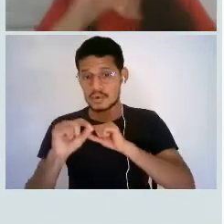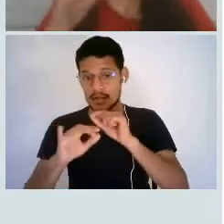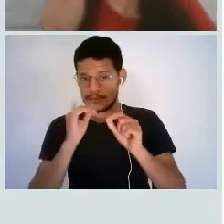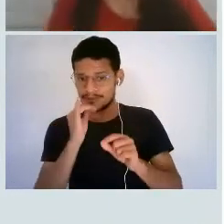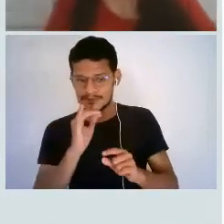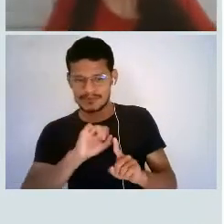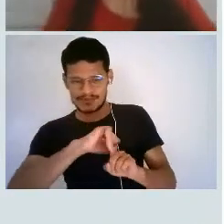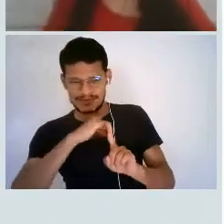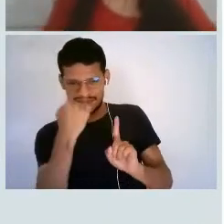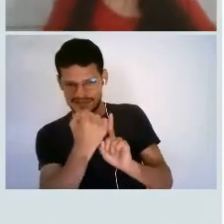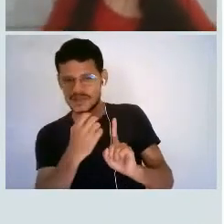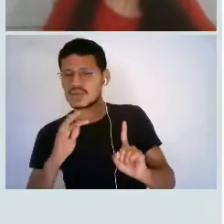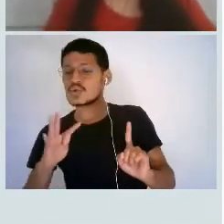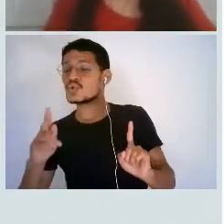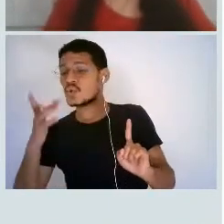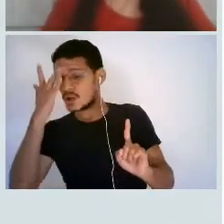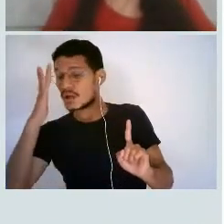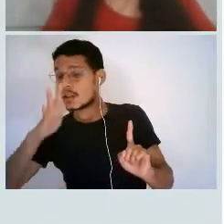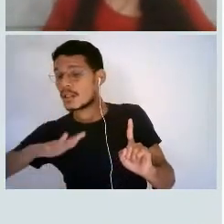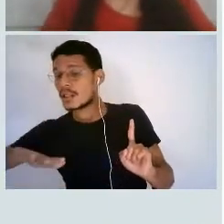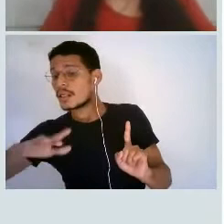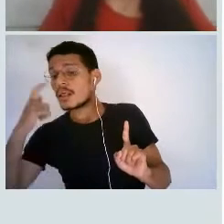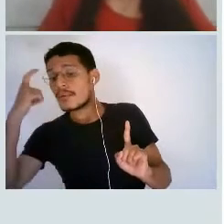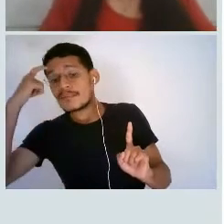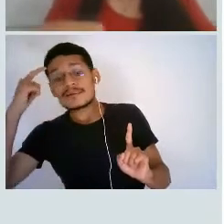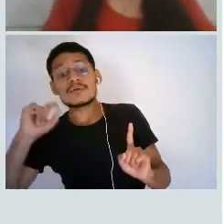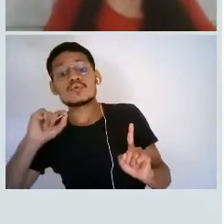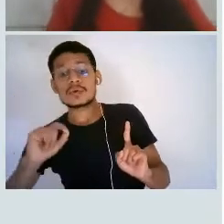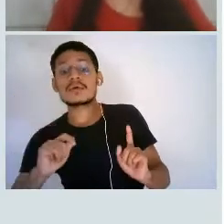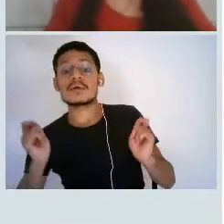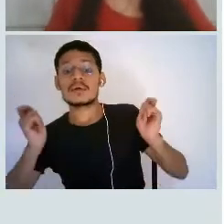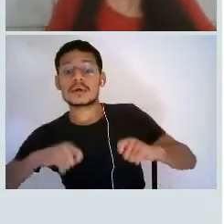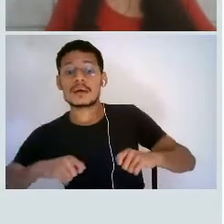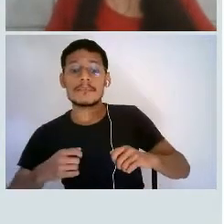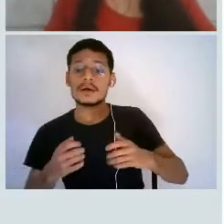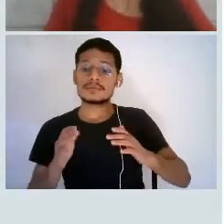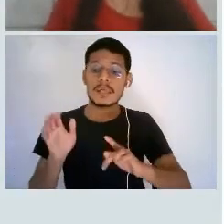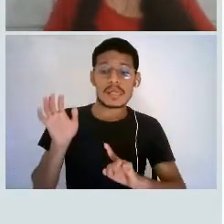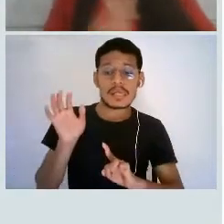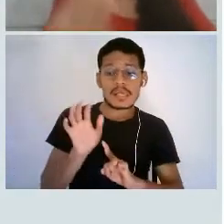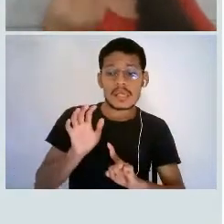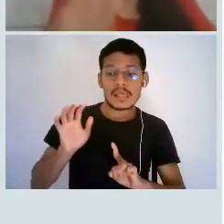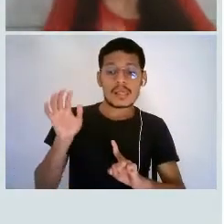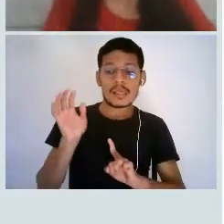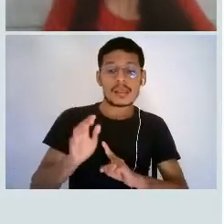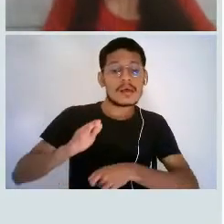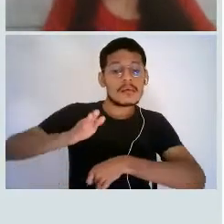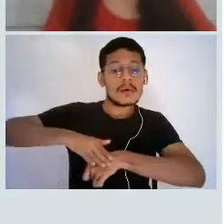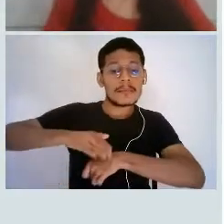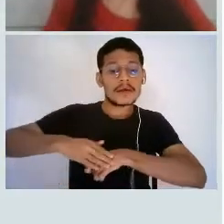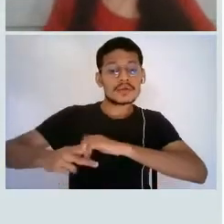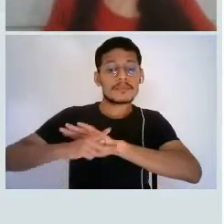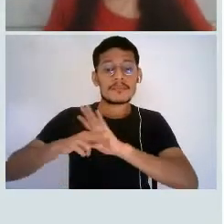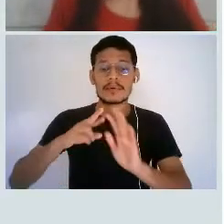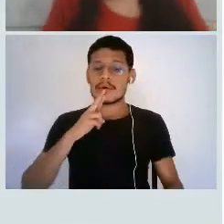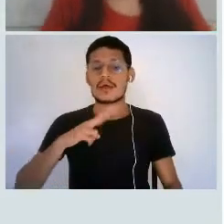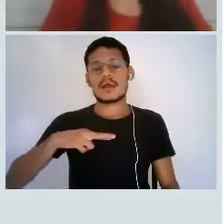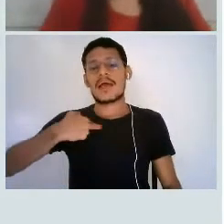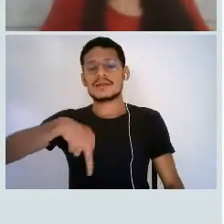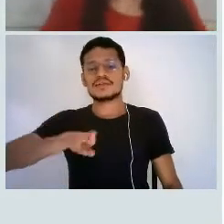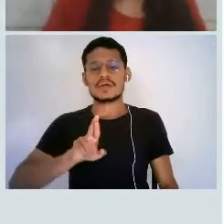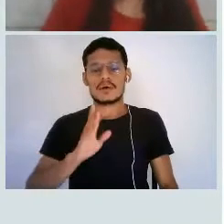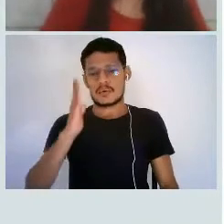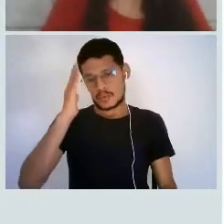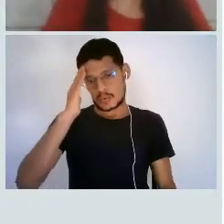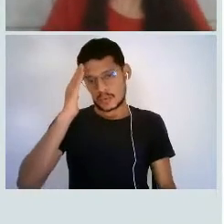o pensamento, ele era guiado a partir da questão religiosa. Então,